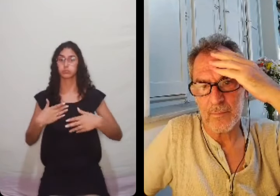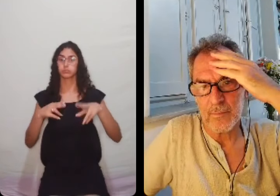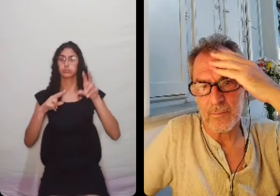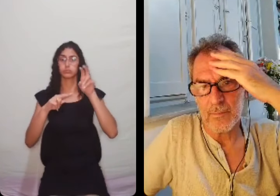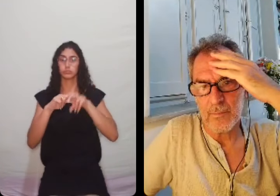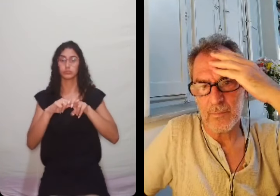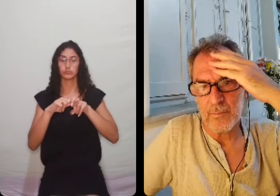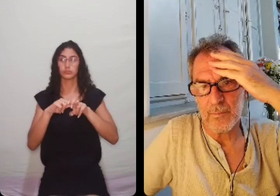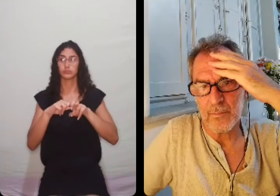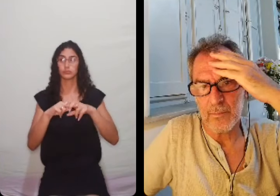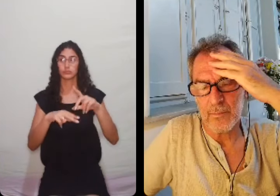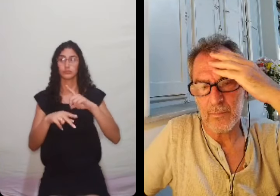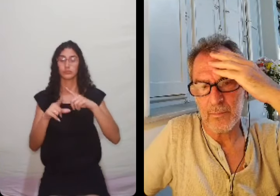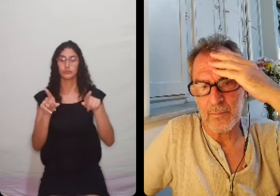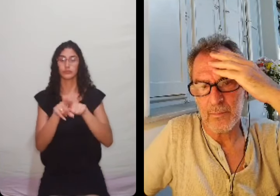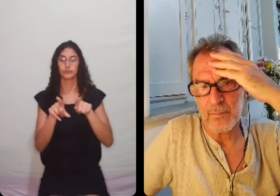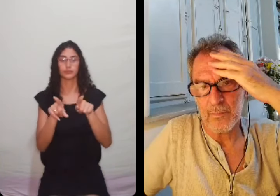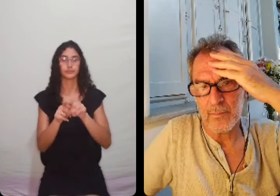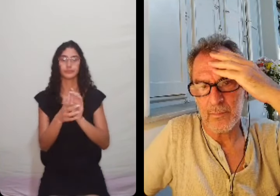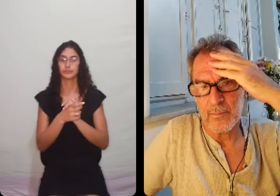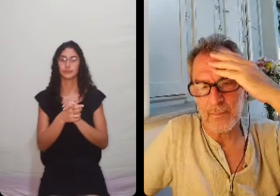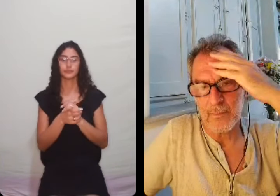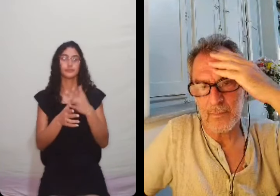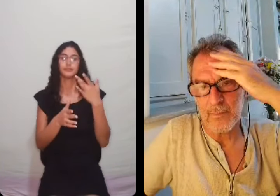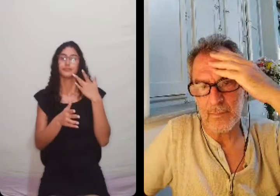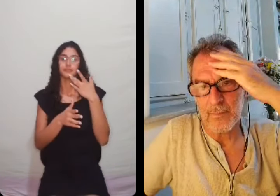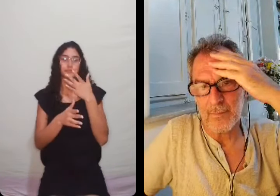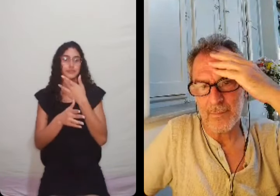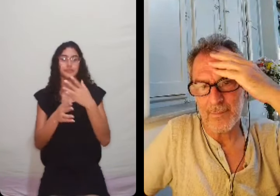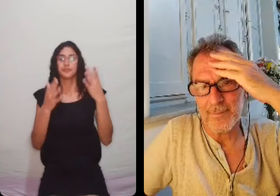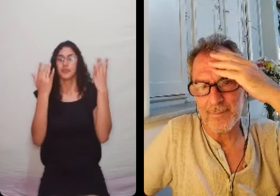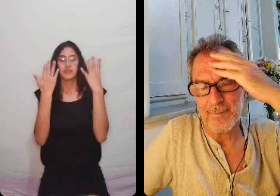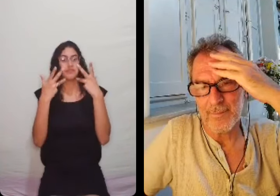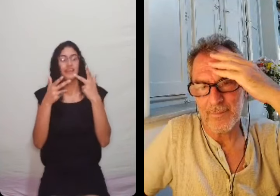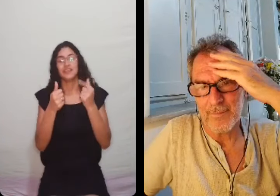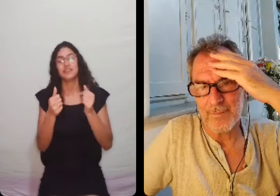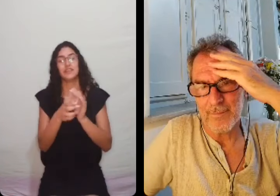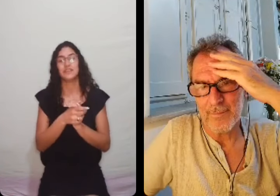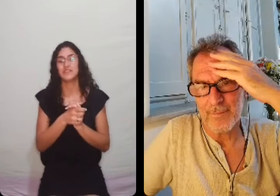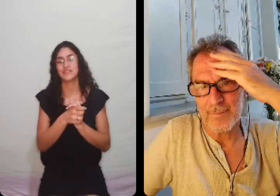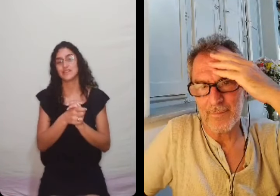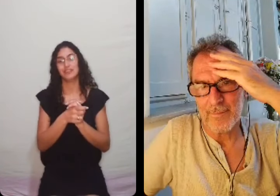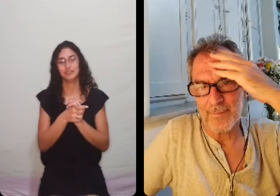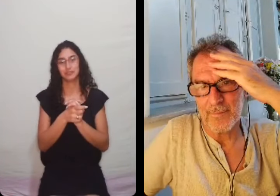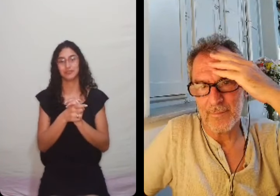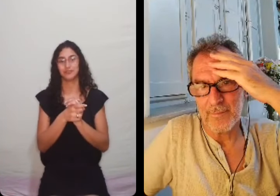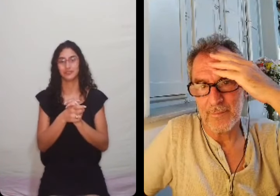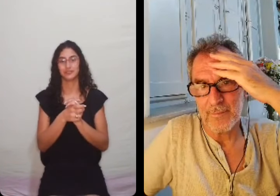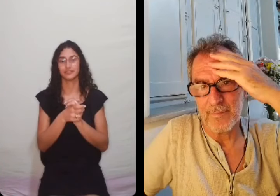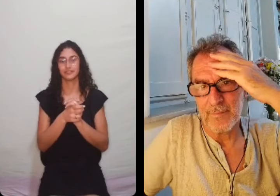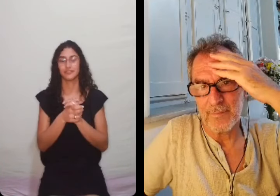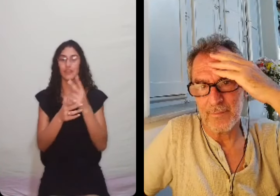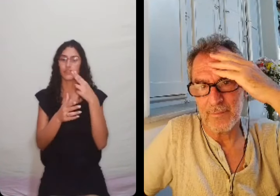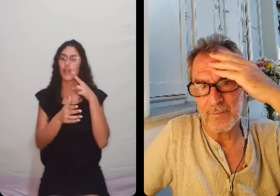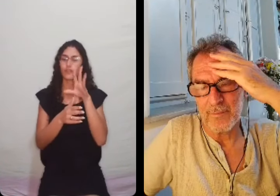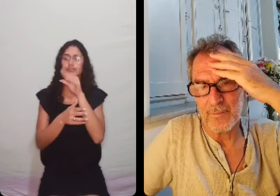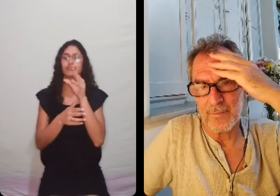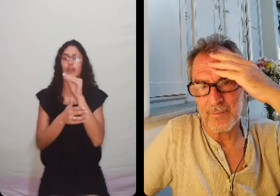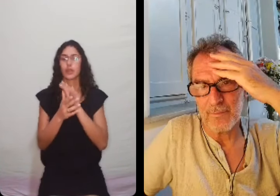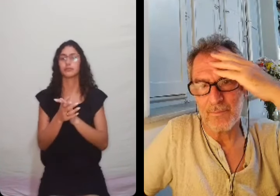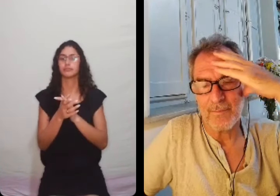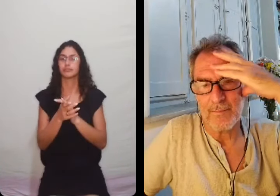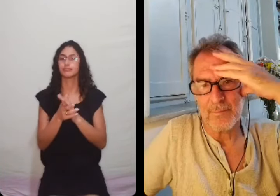parceira. Então, é delícia. Está aí nessa... Isso que você falou. Essa contaminação aí